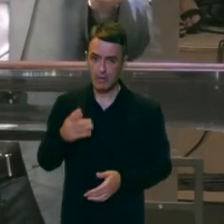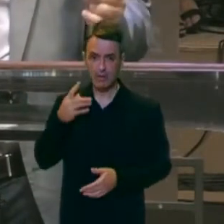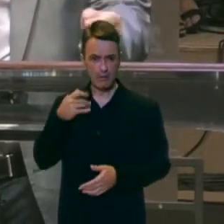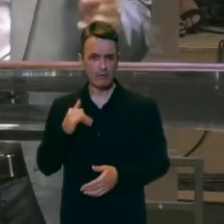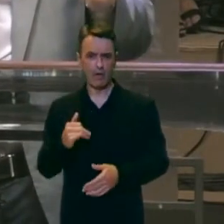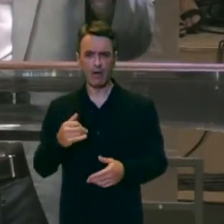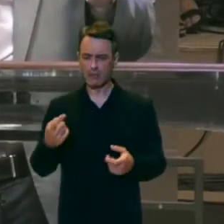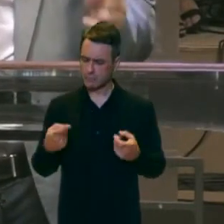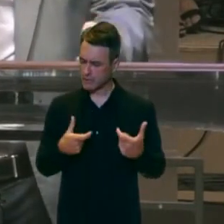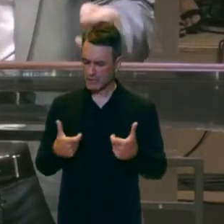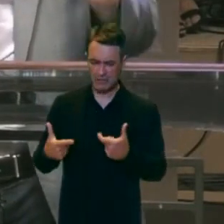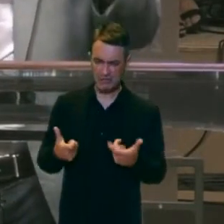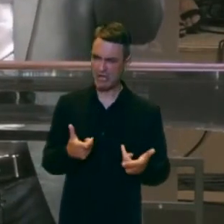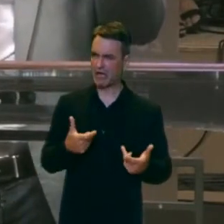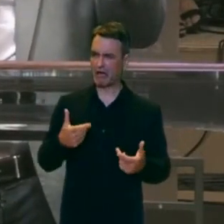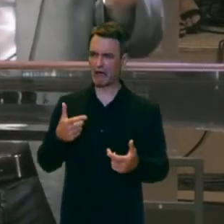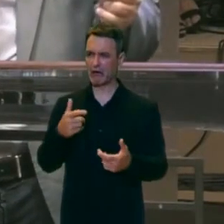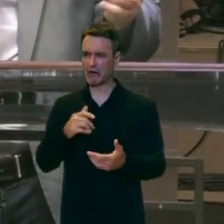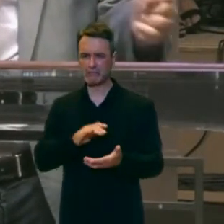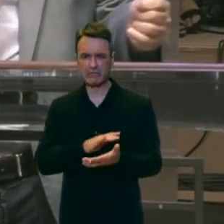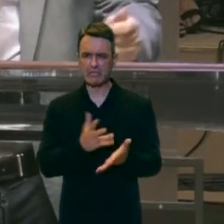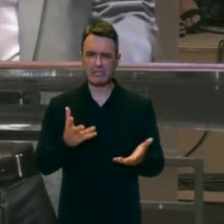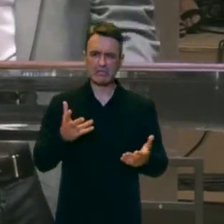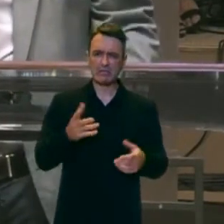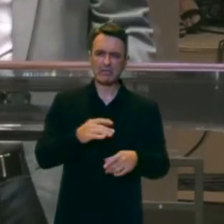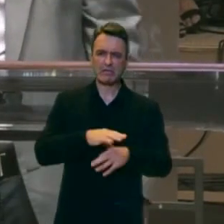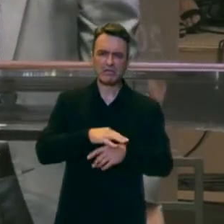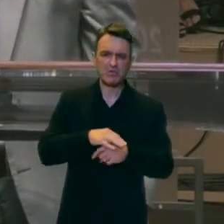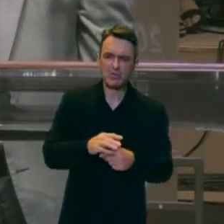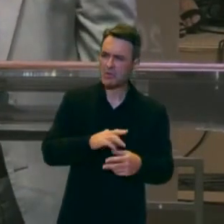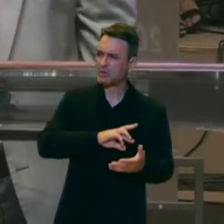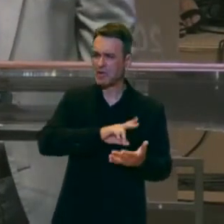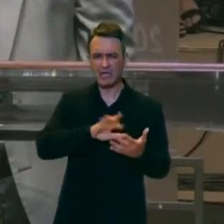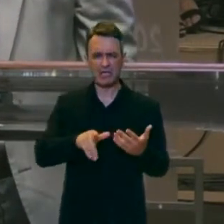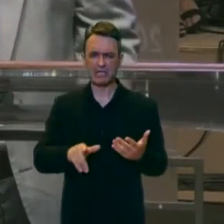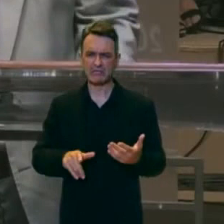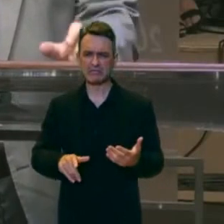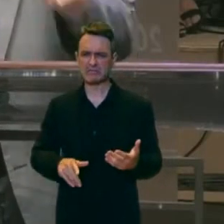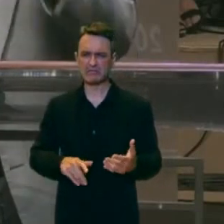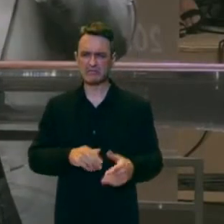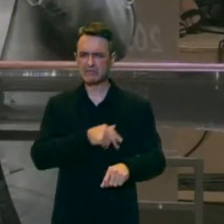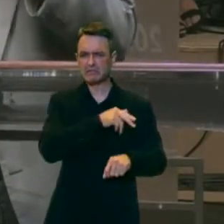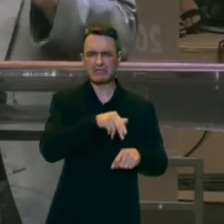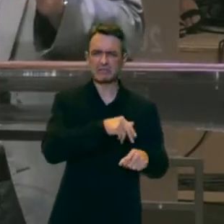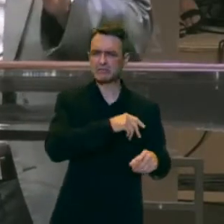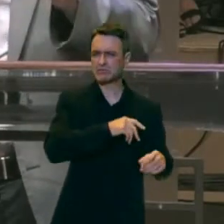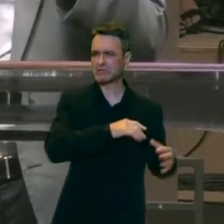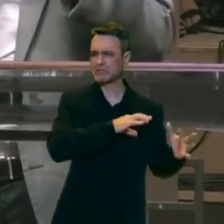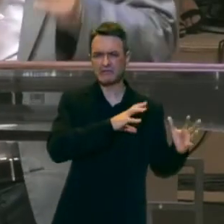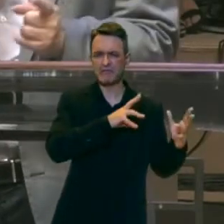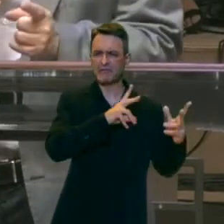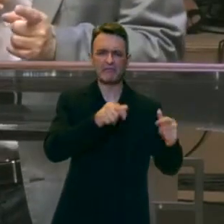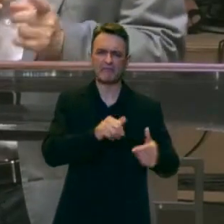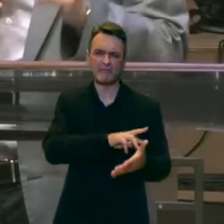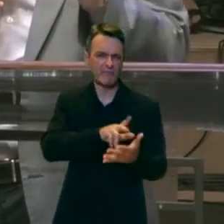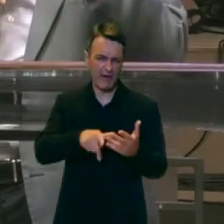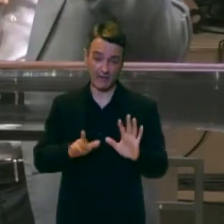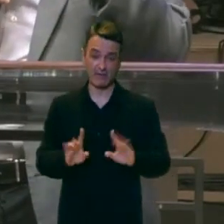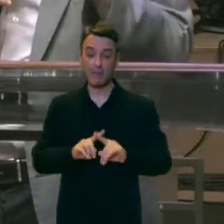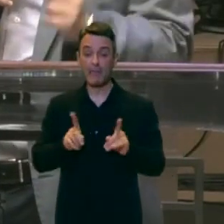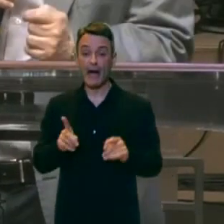guerra, desgraça, peste contra muitas nações e grandes reinos. Mas o profeta que